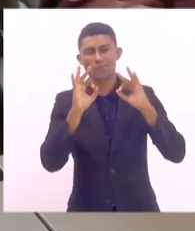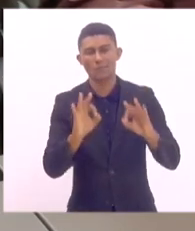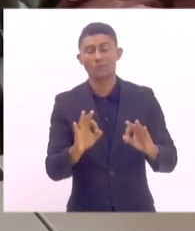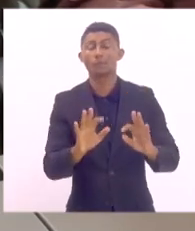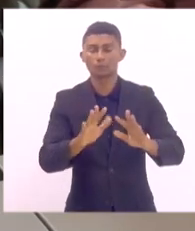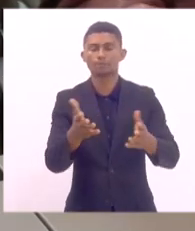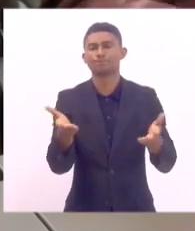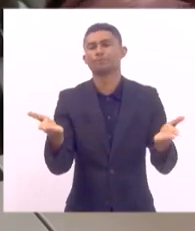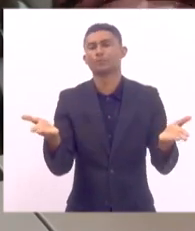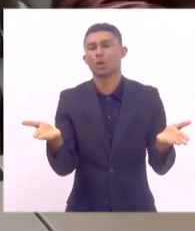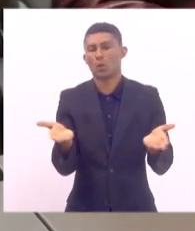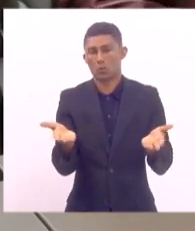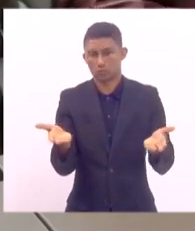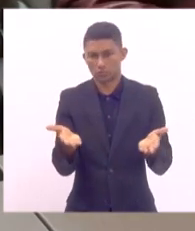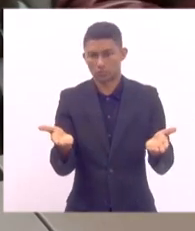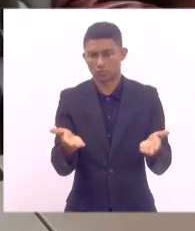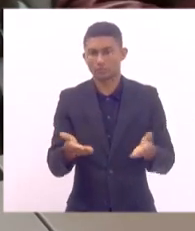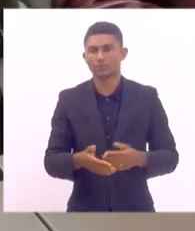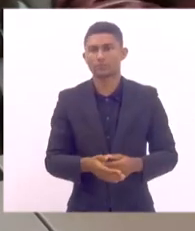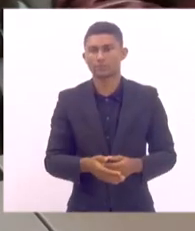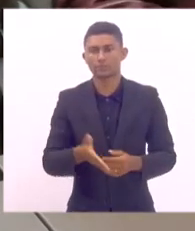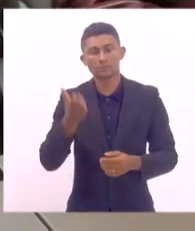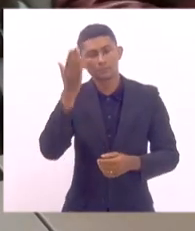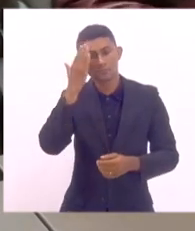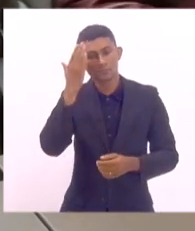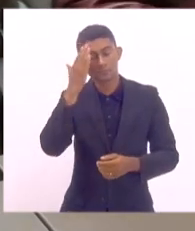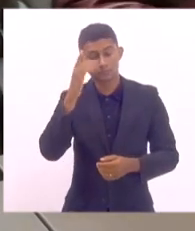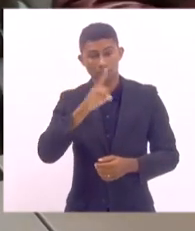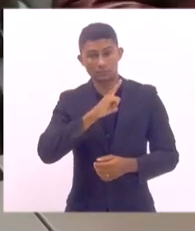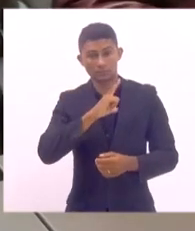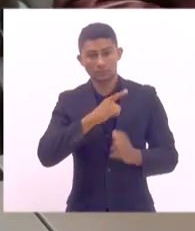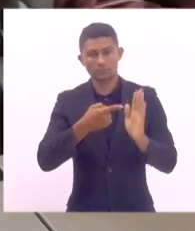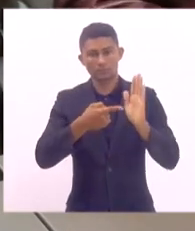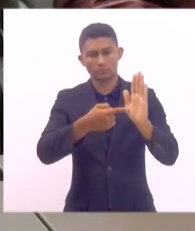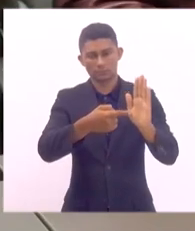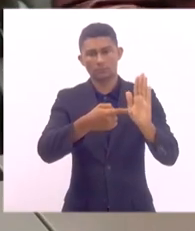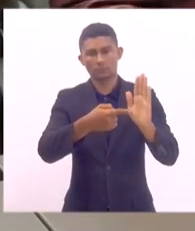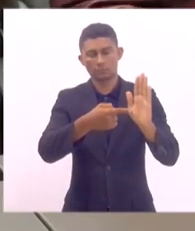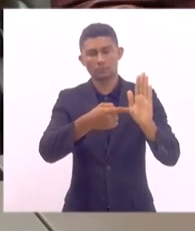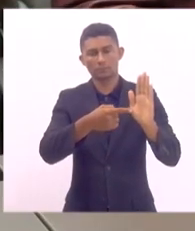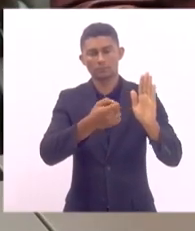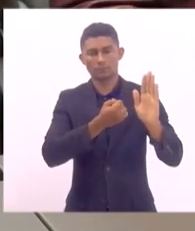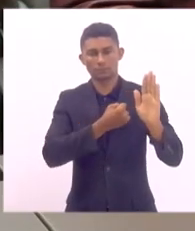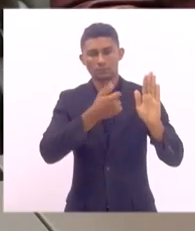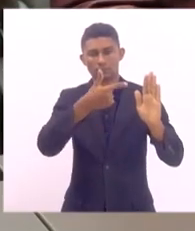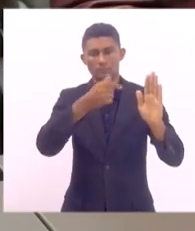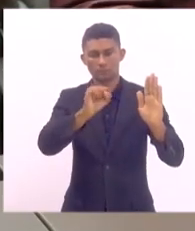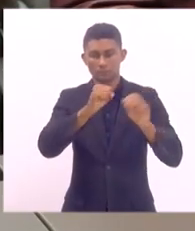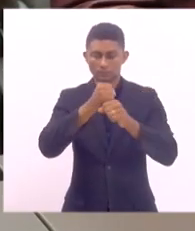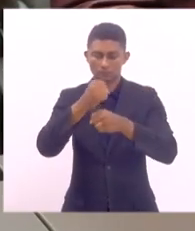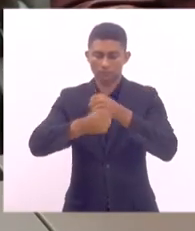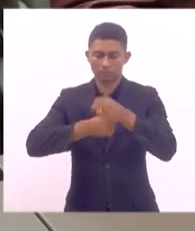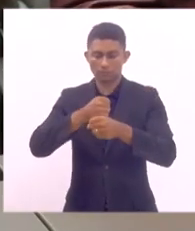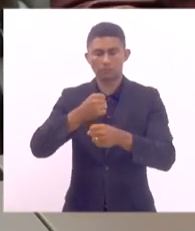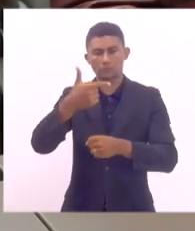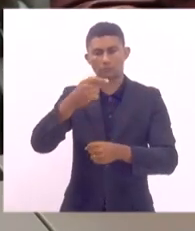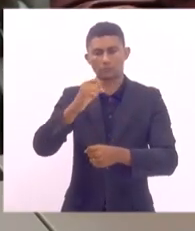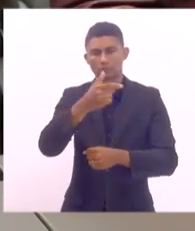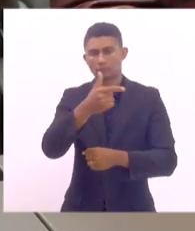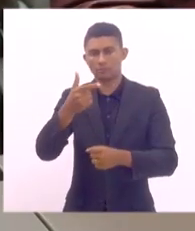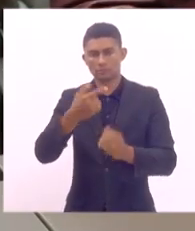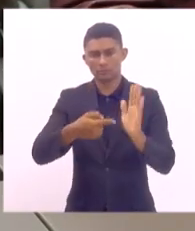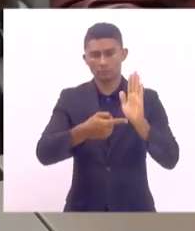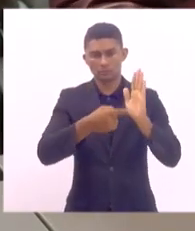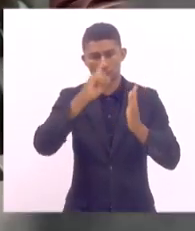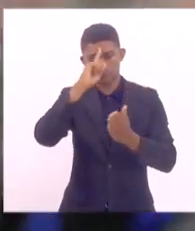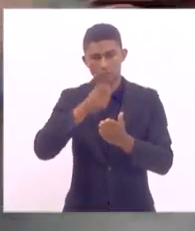Hoje, pela medida provisória número 28 de 2022, que se estende